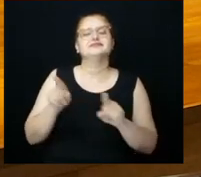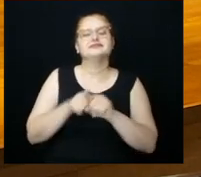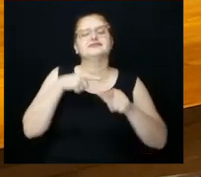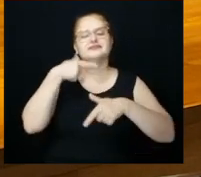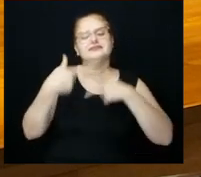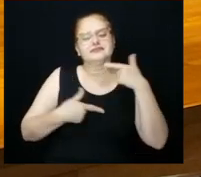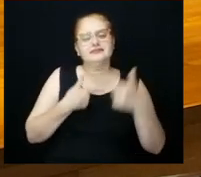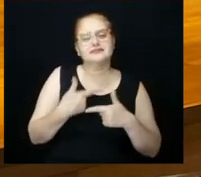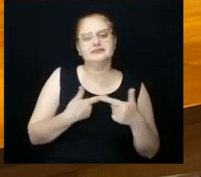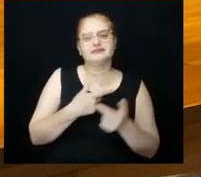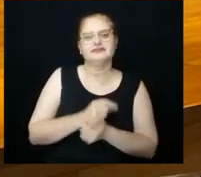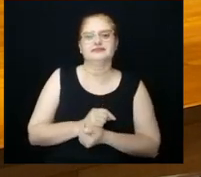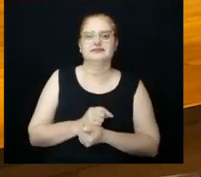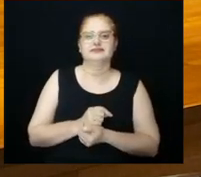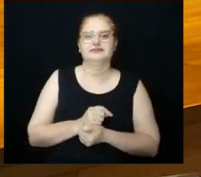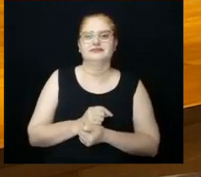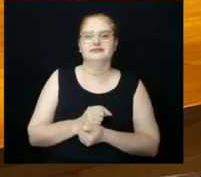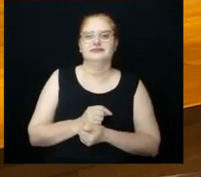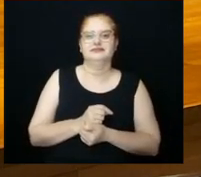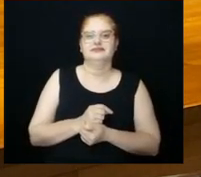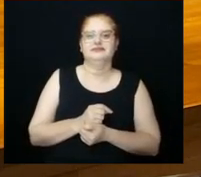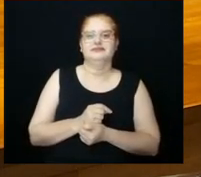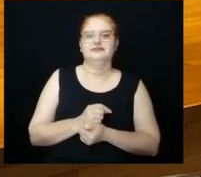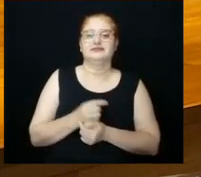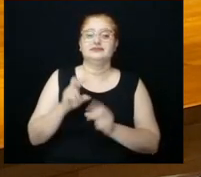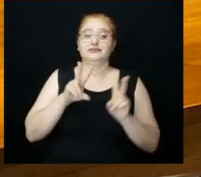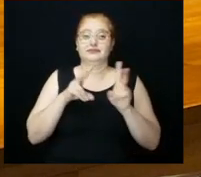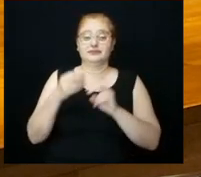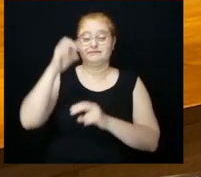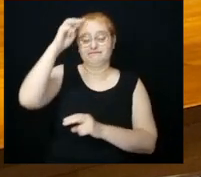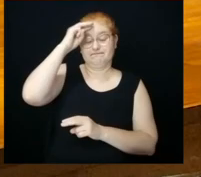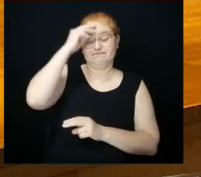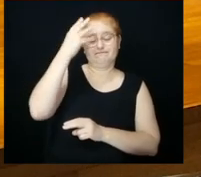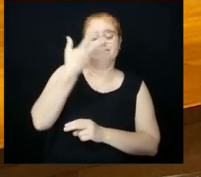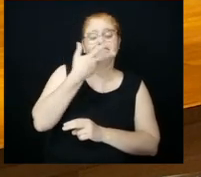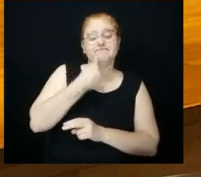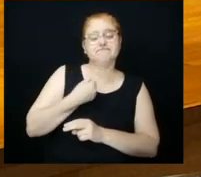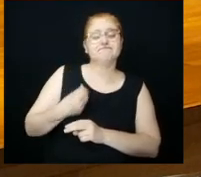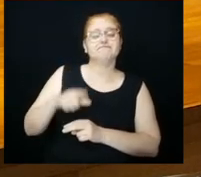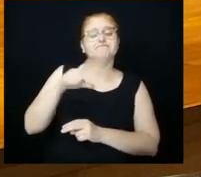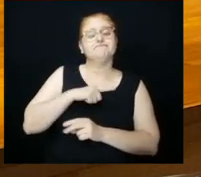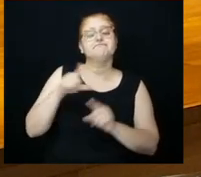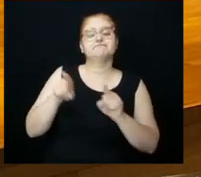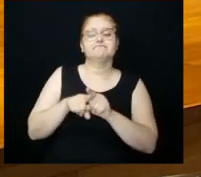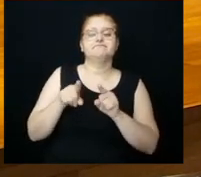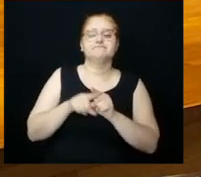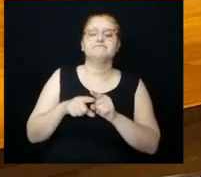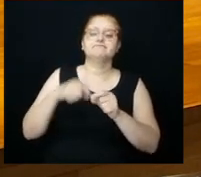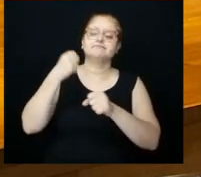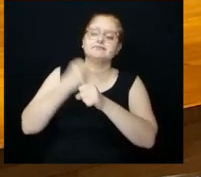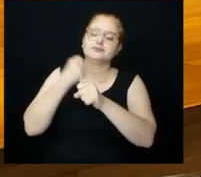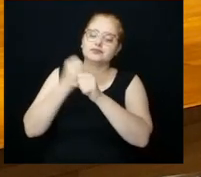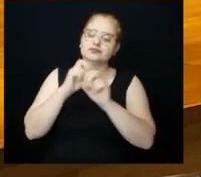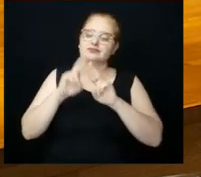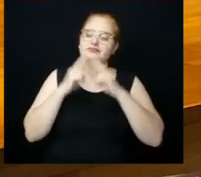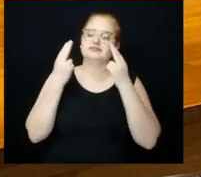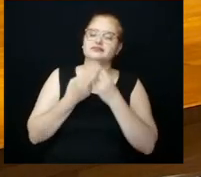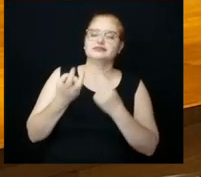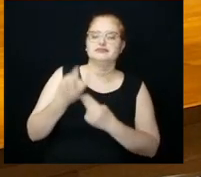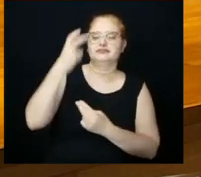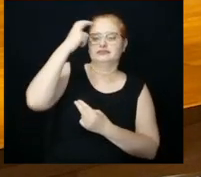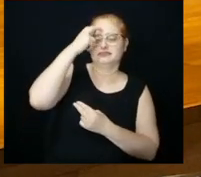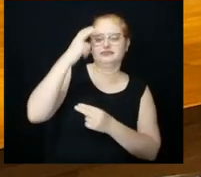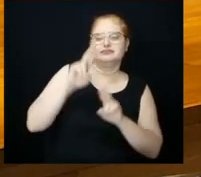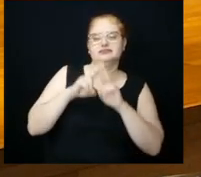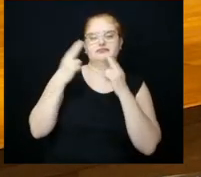trabalhar os fatos da infância, as memórias da infância que ele tem, e ao mesmo tempo vai reconstruindo aquele universo cultural,